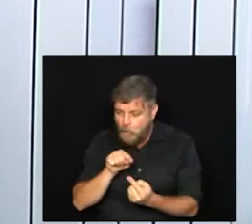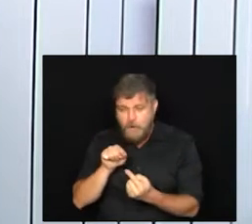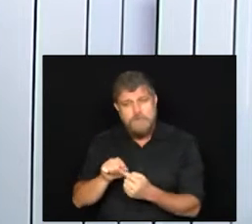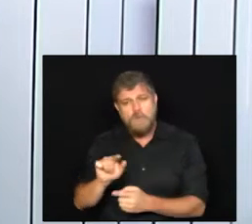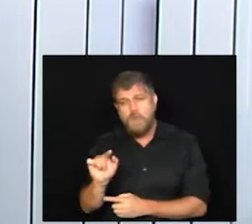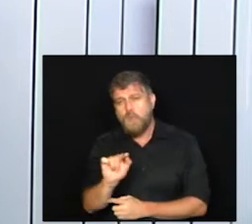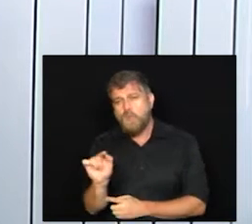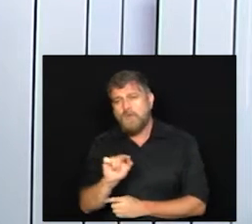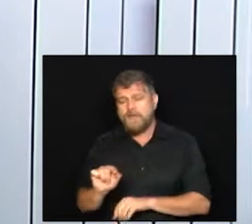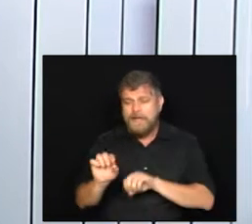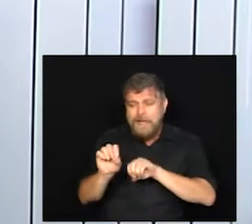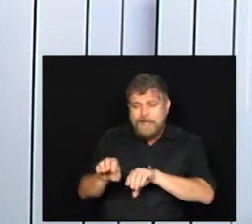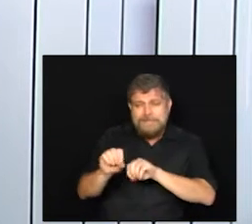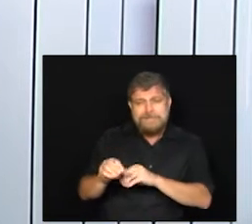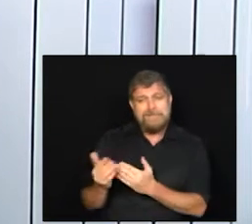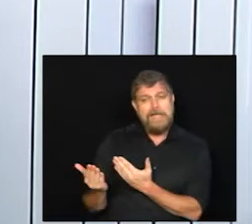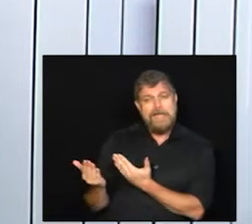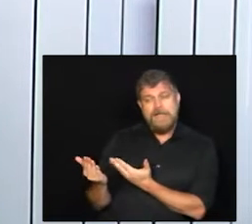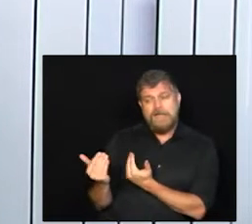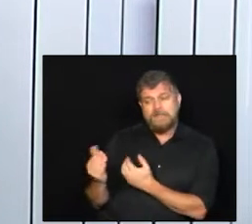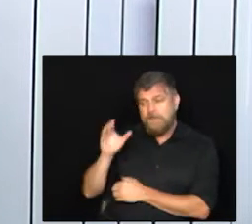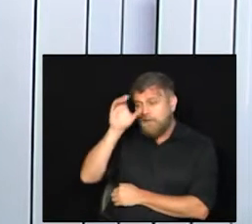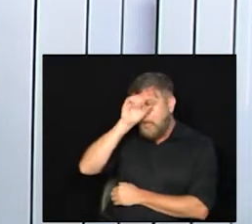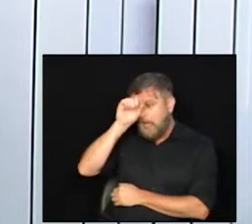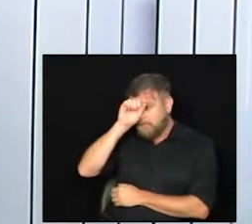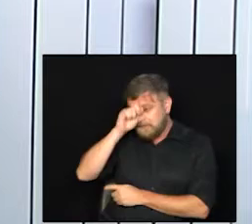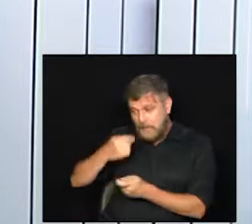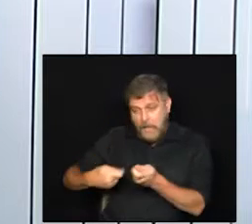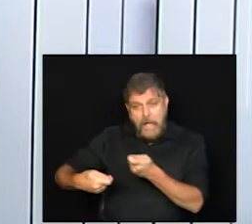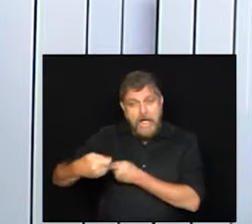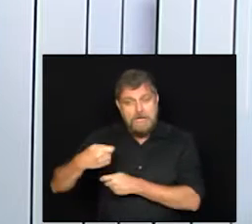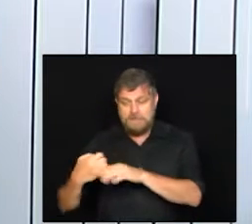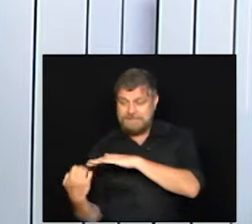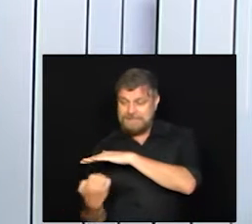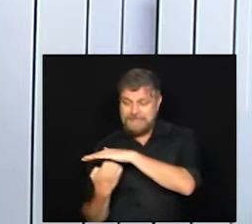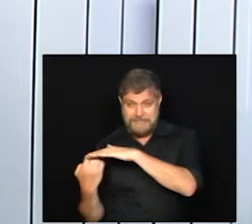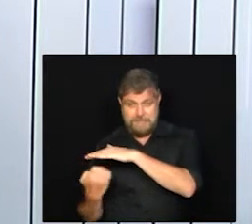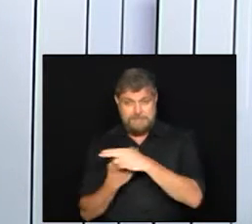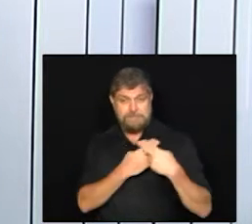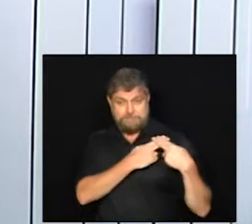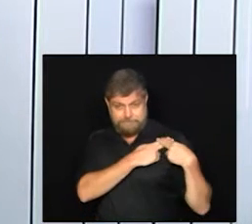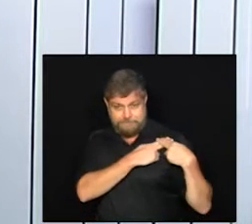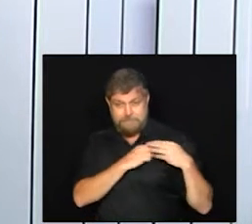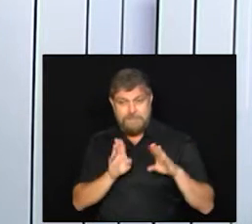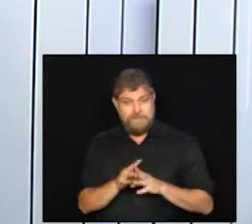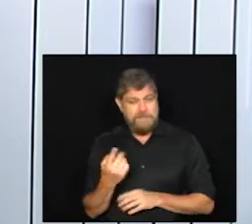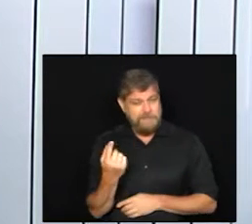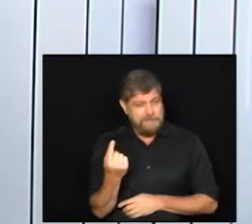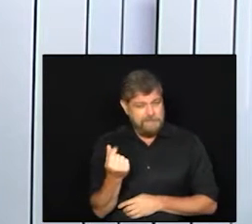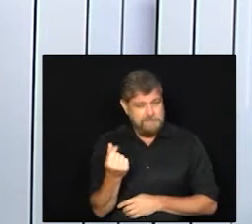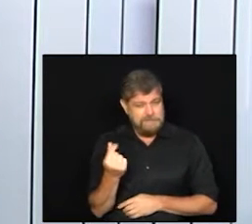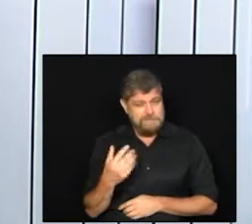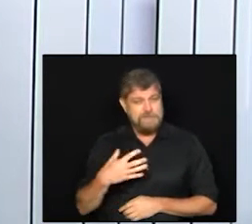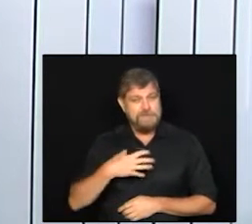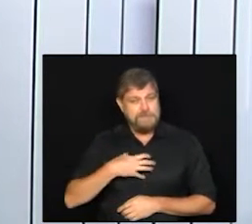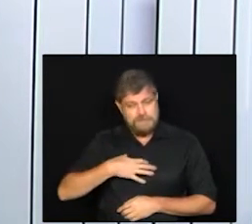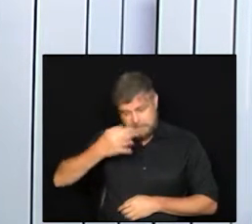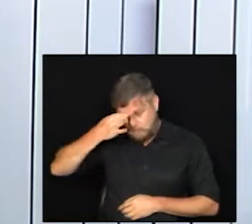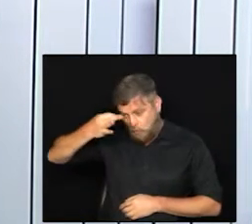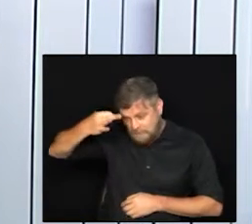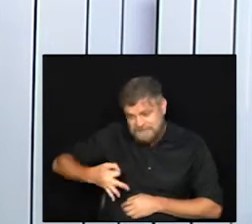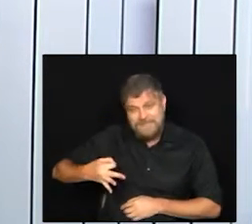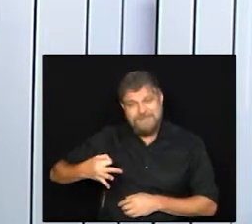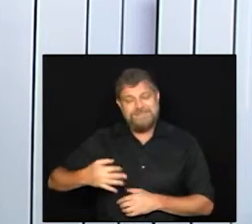objetivo ensinar os jovens a administrar uma empresa e também o dinheiro de uma forma